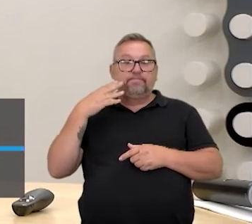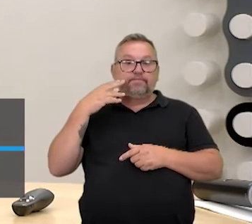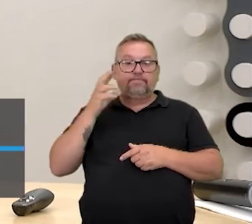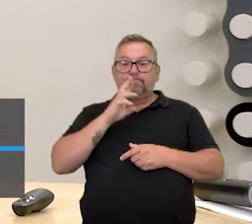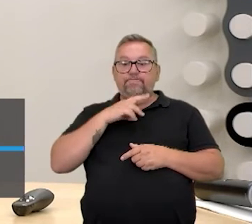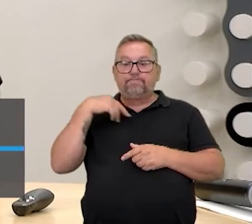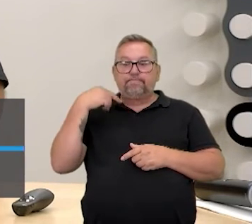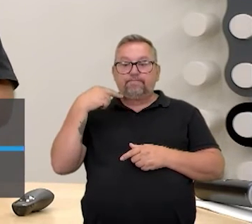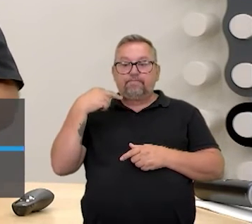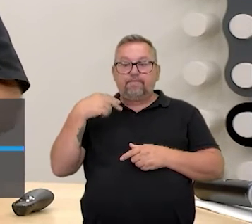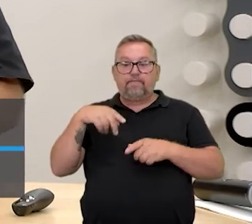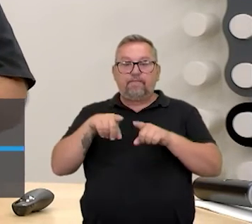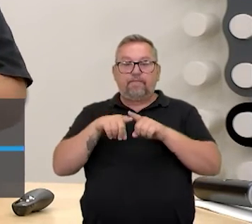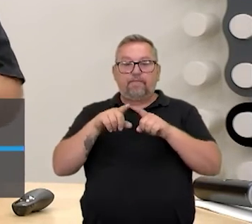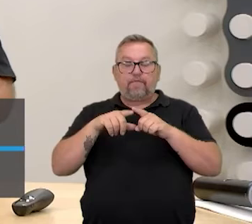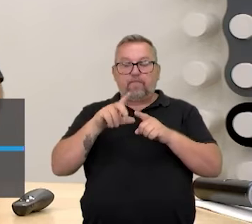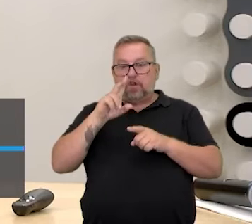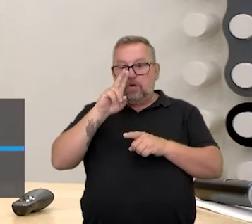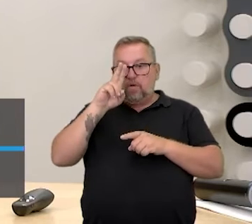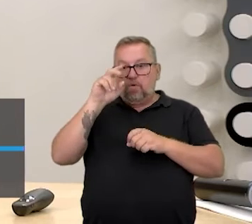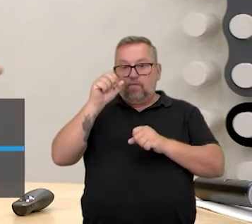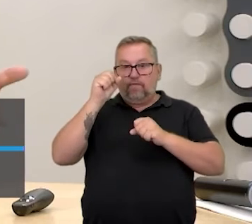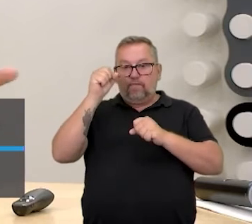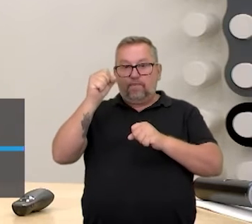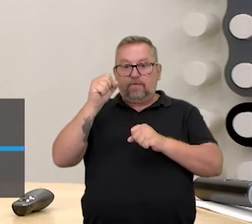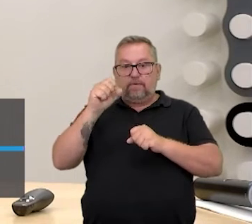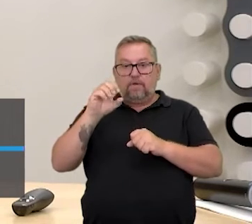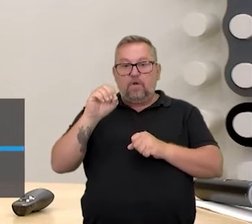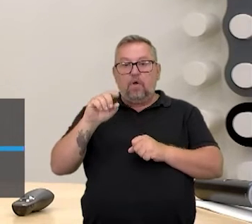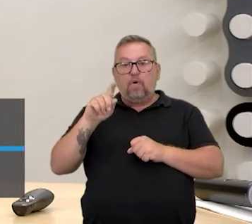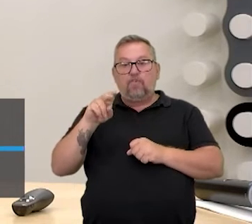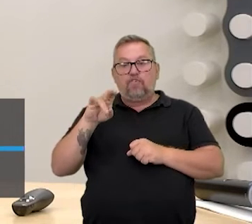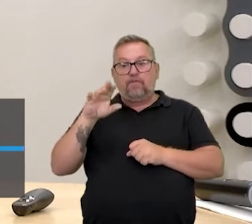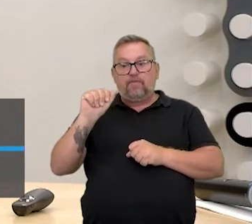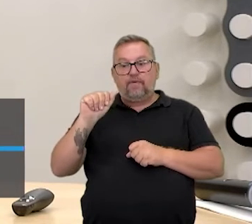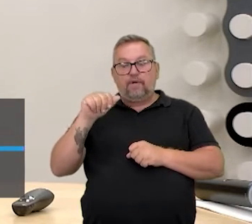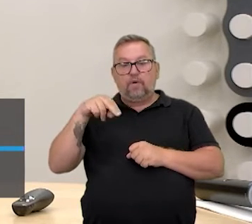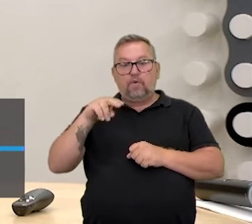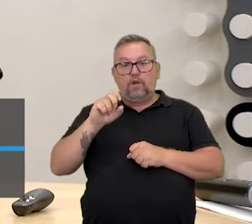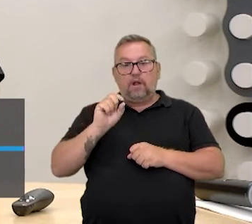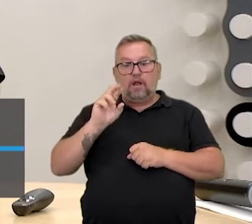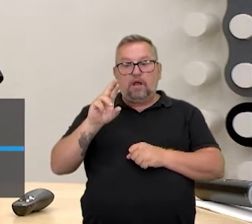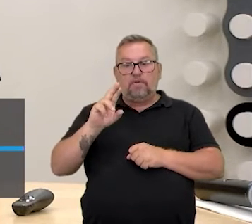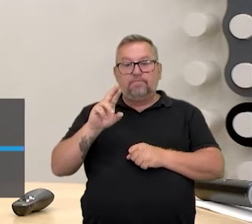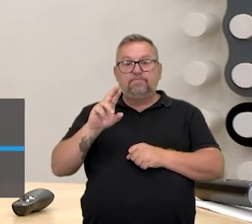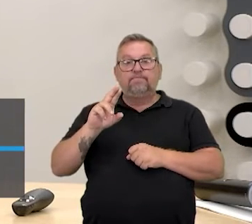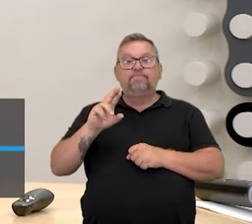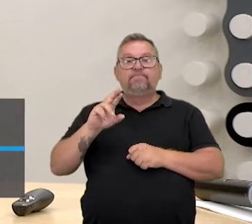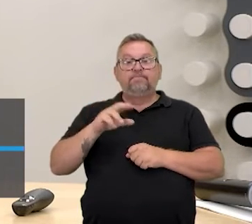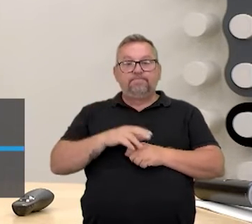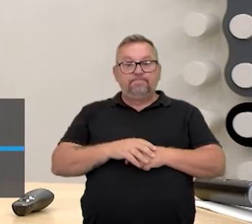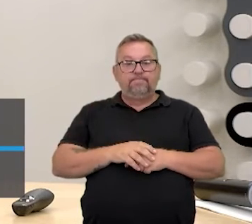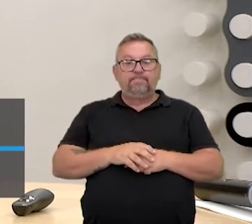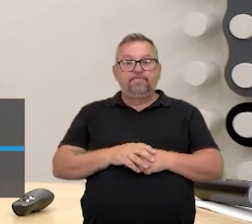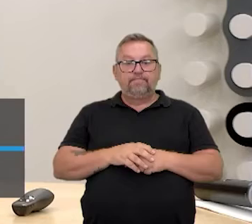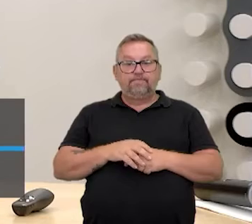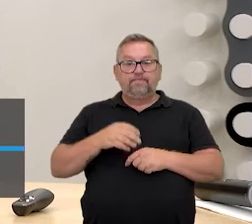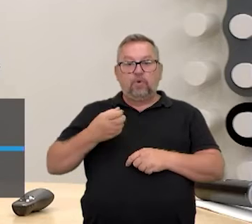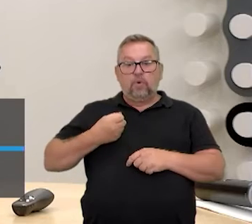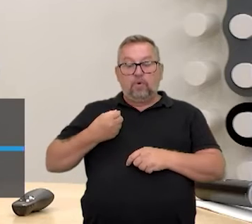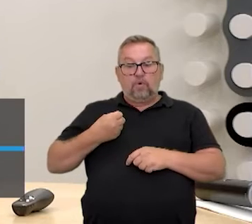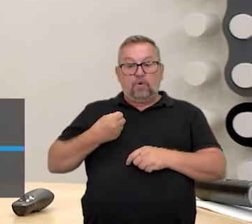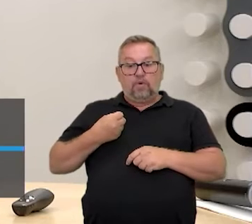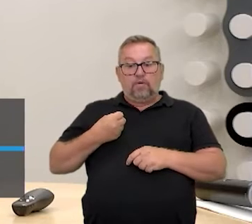que a Rússia tem maior potencial de ogivas nucleares do planeta. Os números não